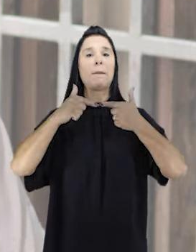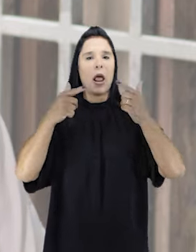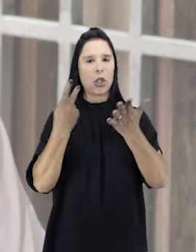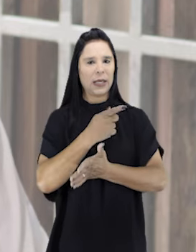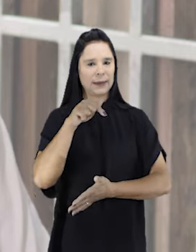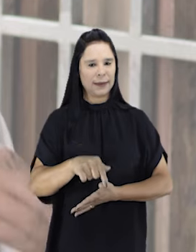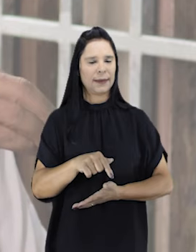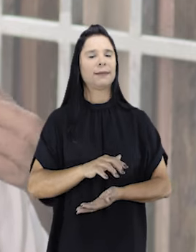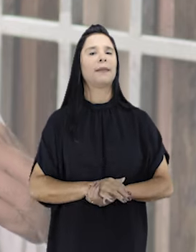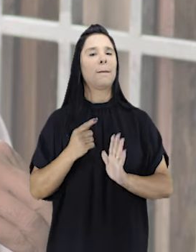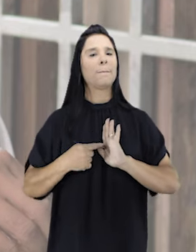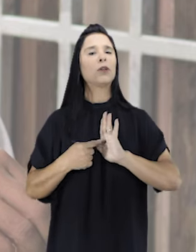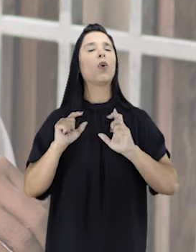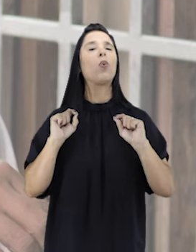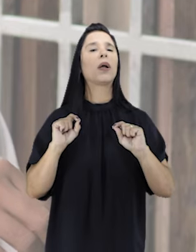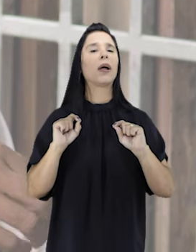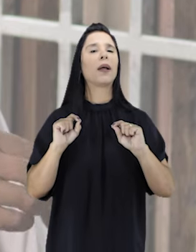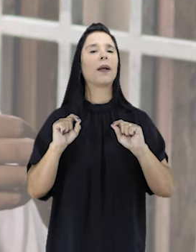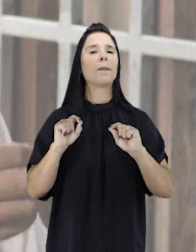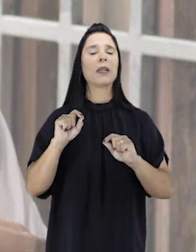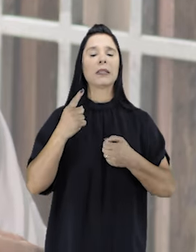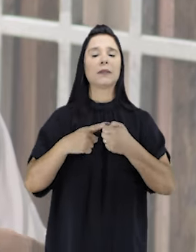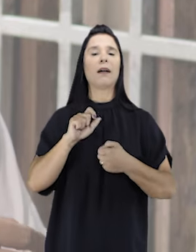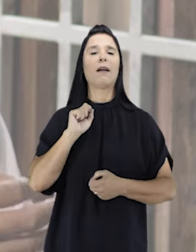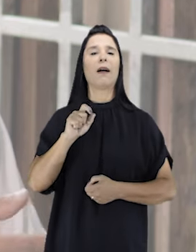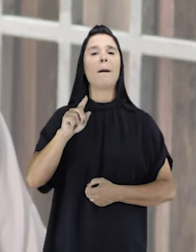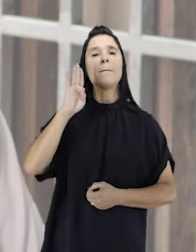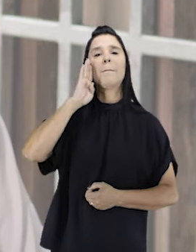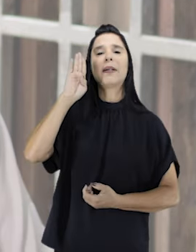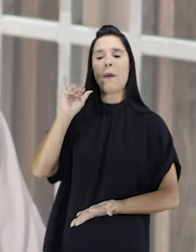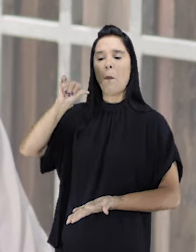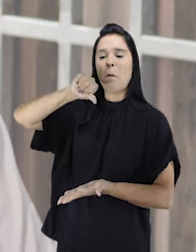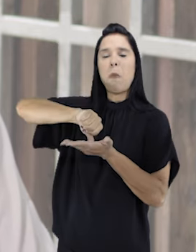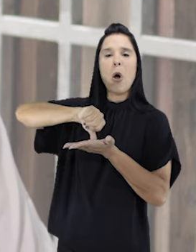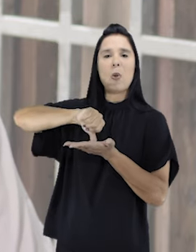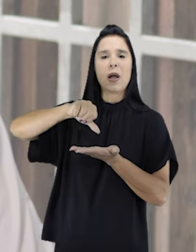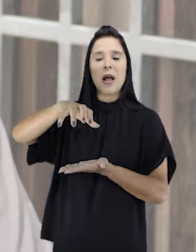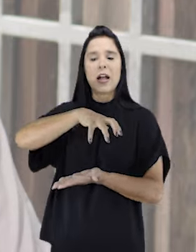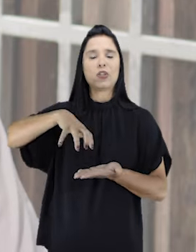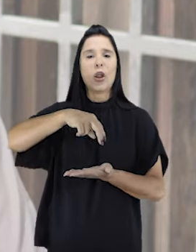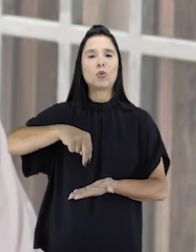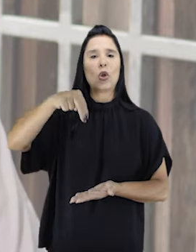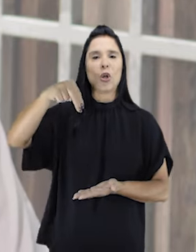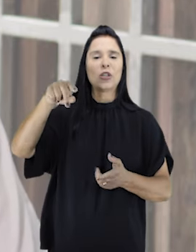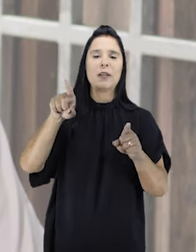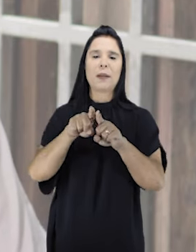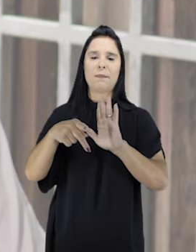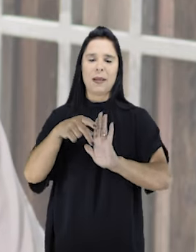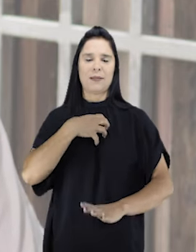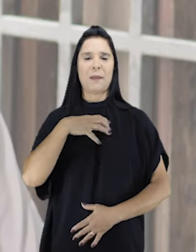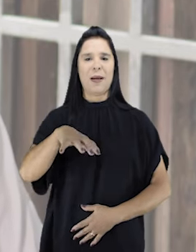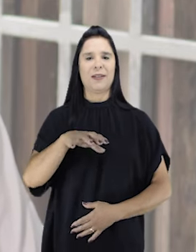acontecem aqui de fato, que denotam Alagoinhas como o principal polo regional do litoral norte e